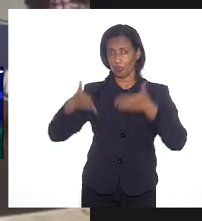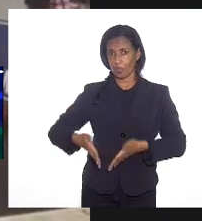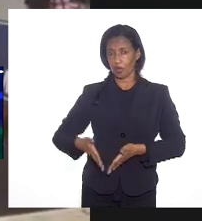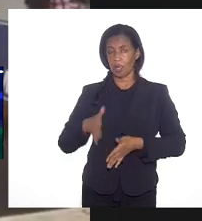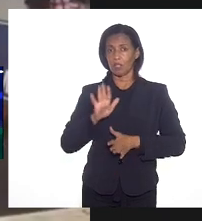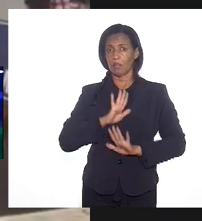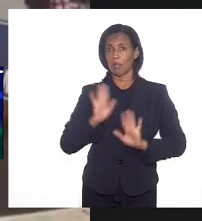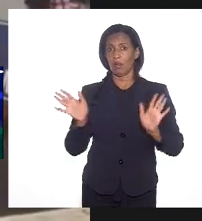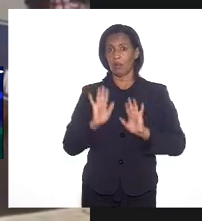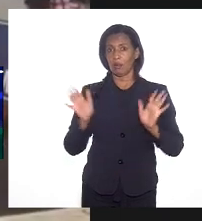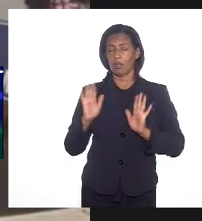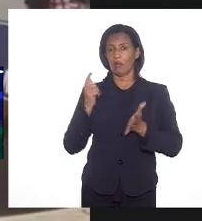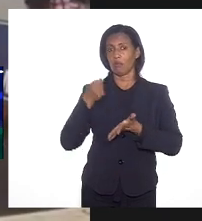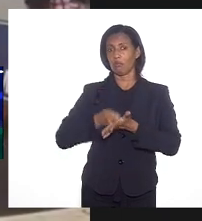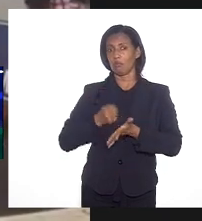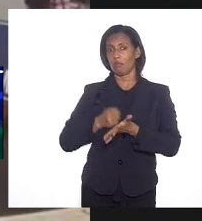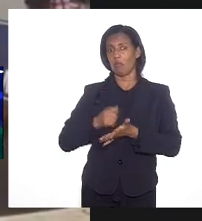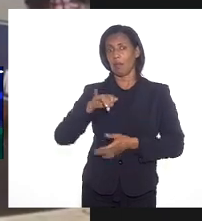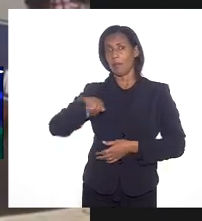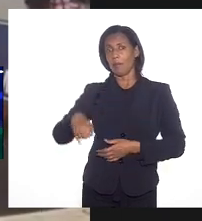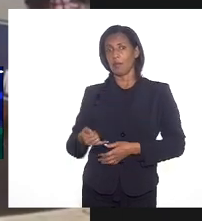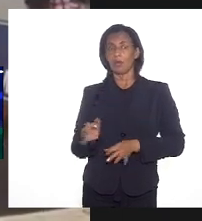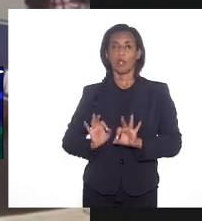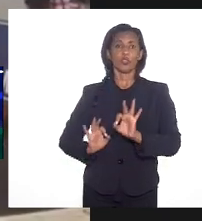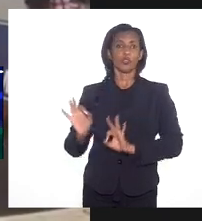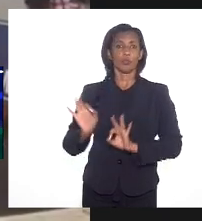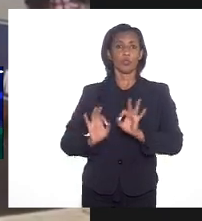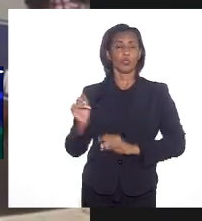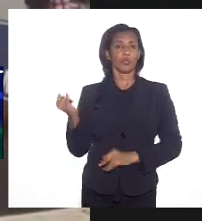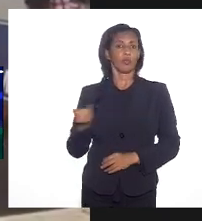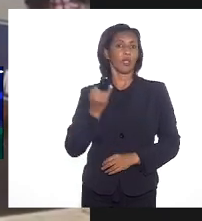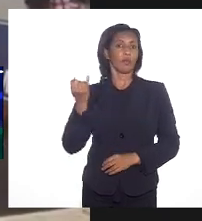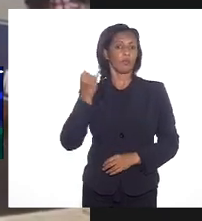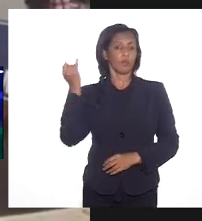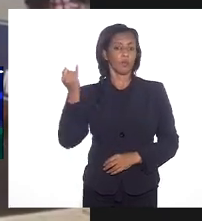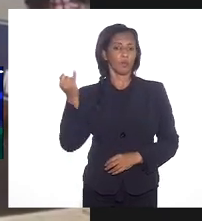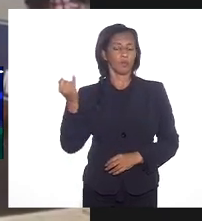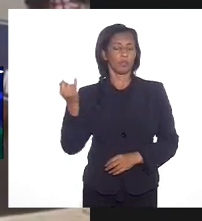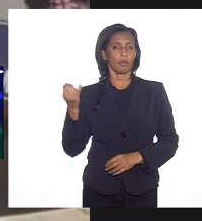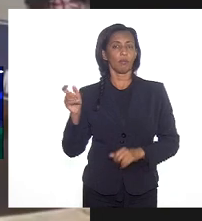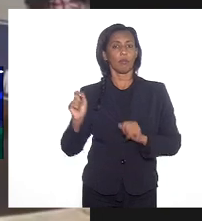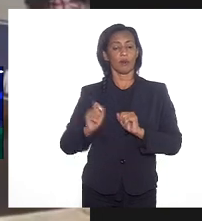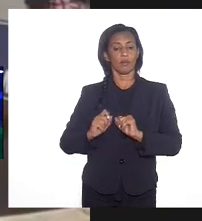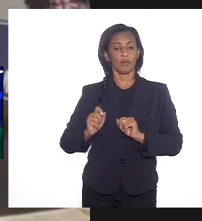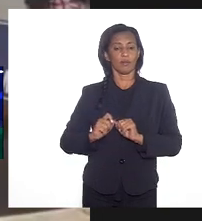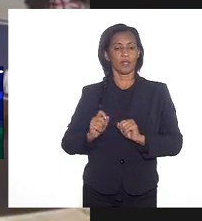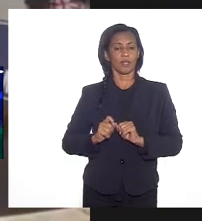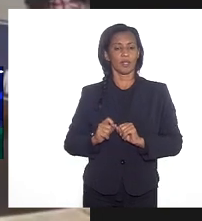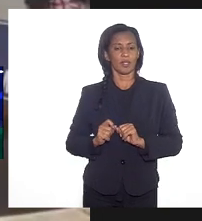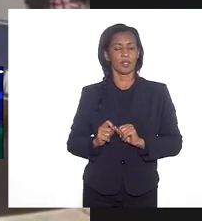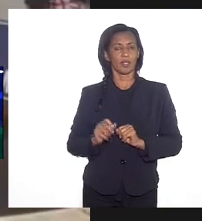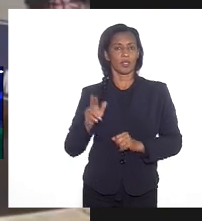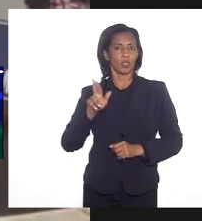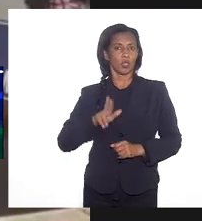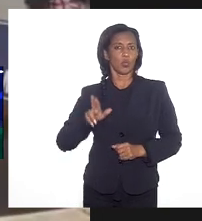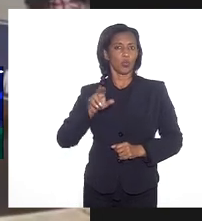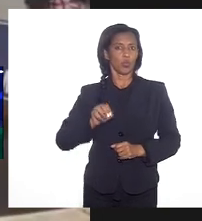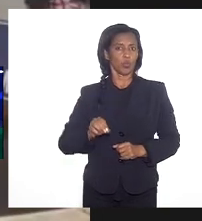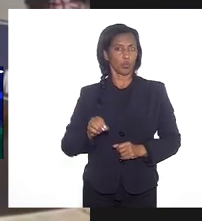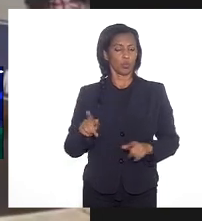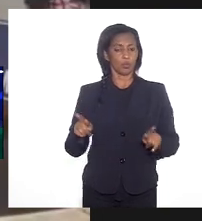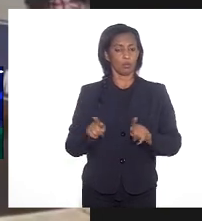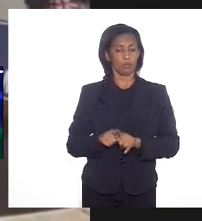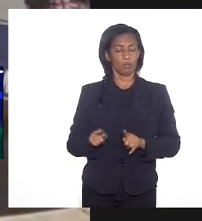mas que não devemos aproveitar de um projeto que é importante e fundamental para fazer aqui o uso, inclusive,